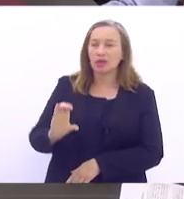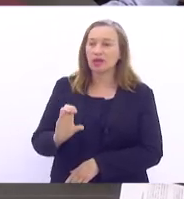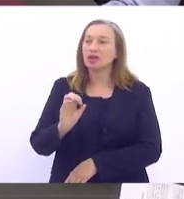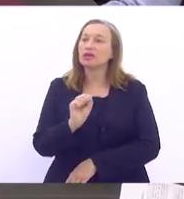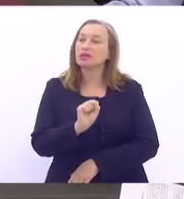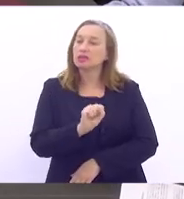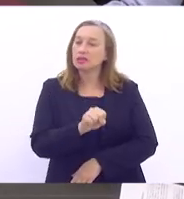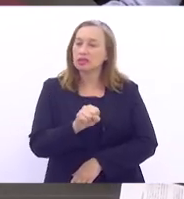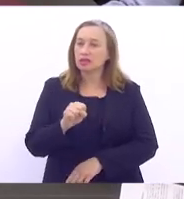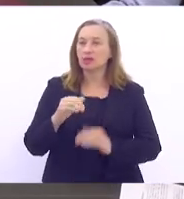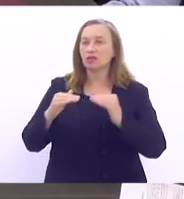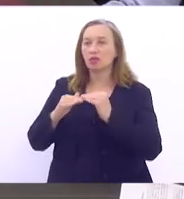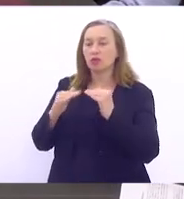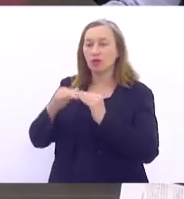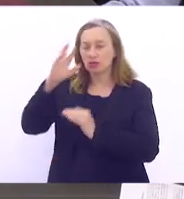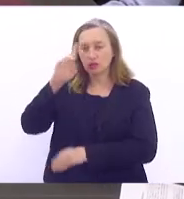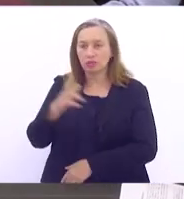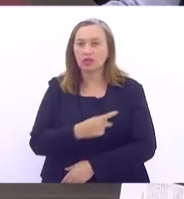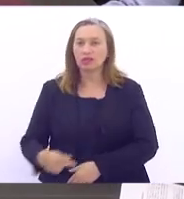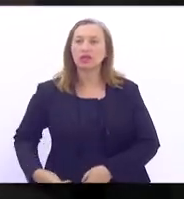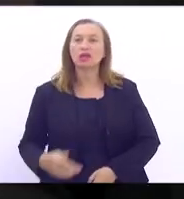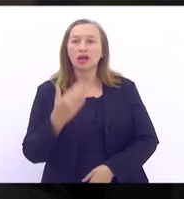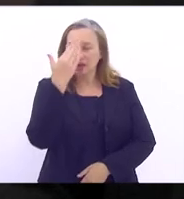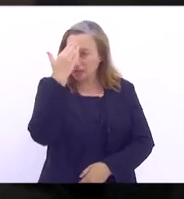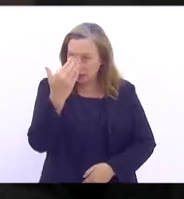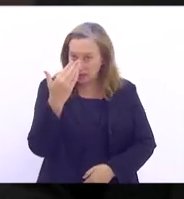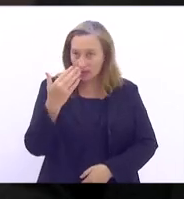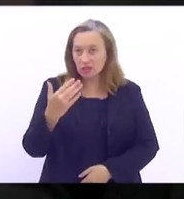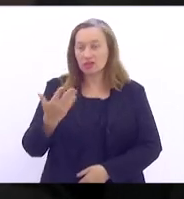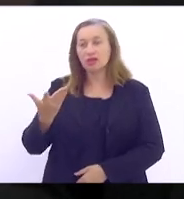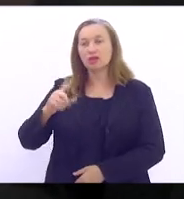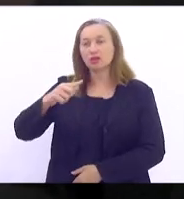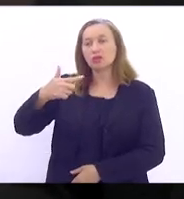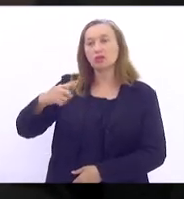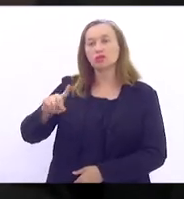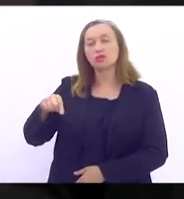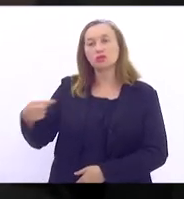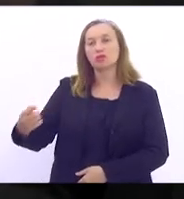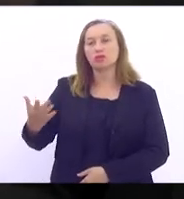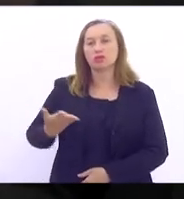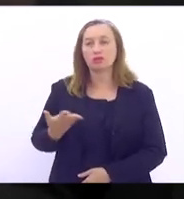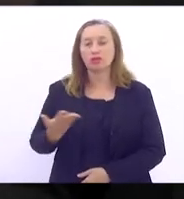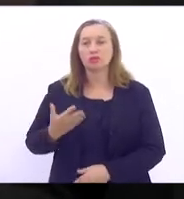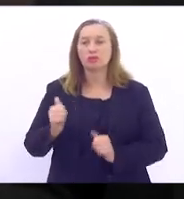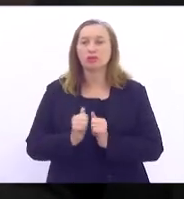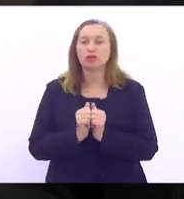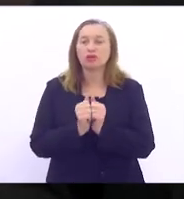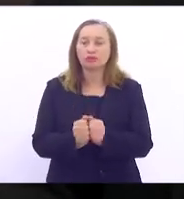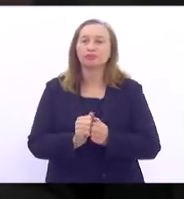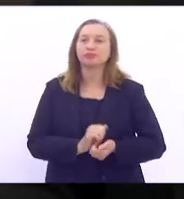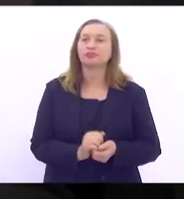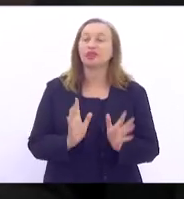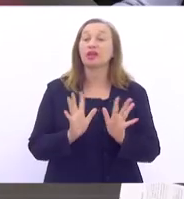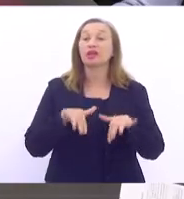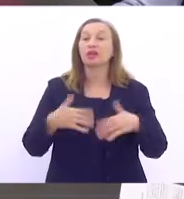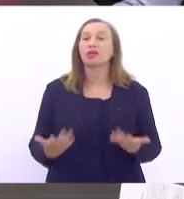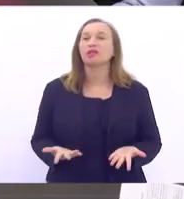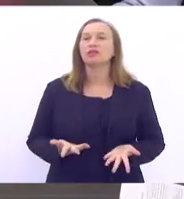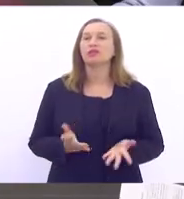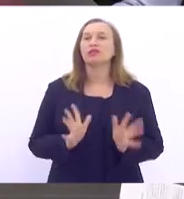Totalmente de acordo, presidente. Aproveitando para agradecer a Vossa Excelência e os demais colegas pela contribuição. Então, encerrada a